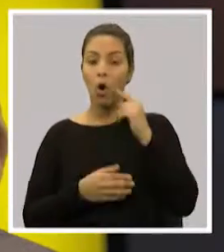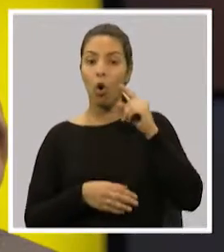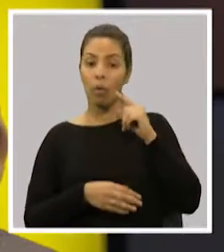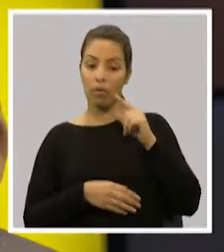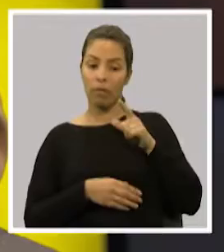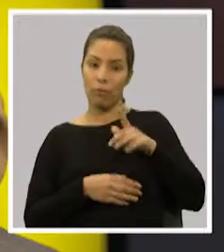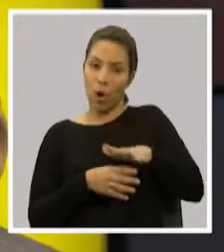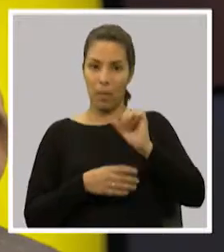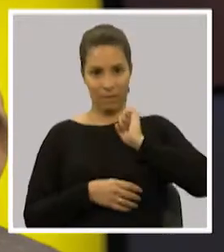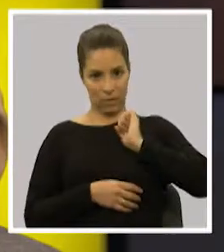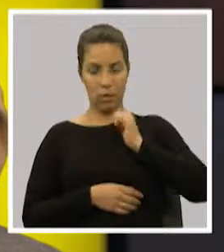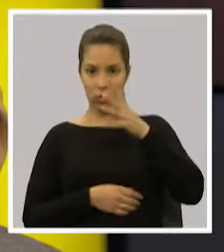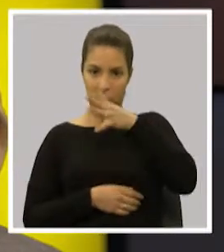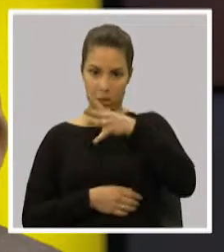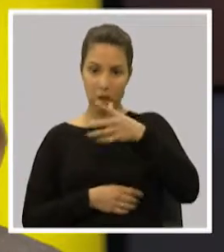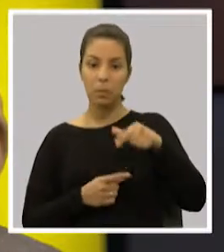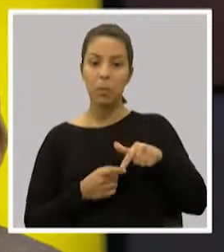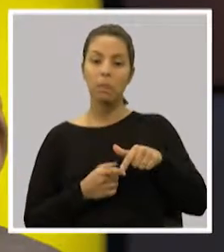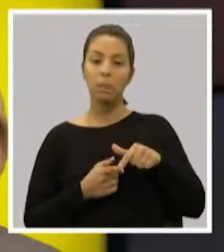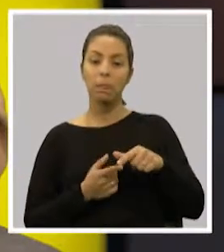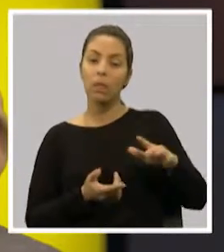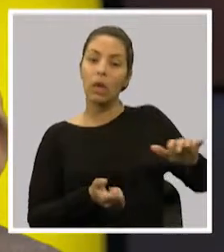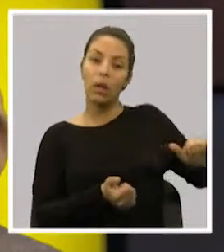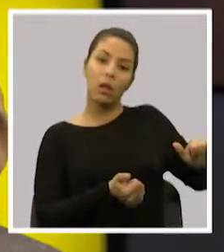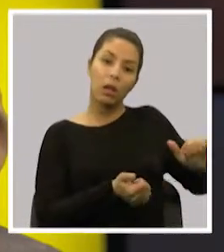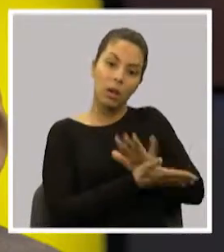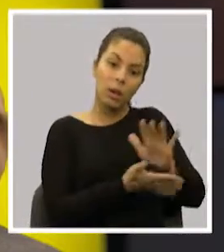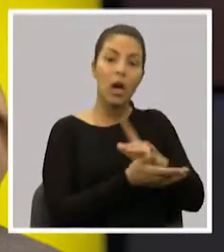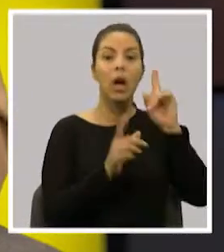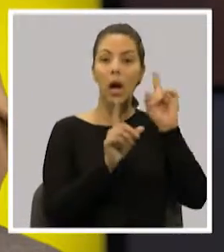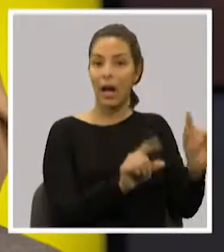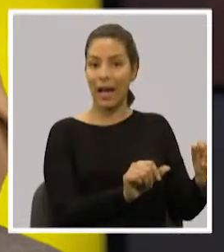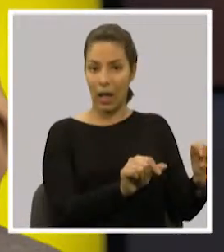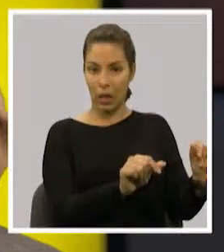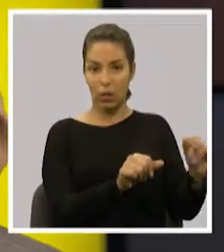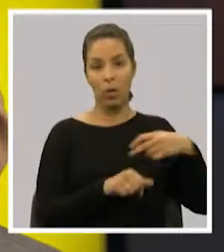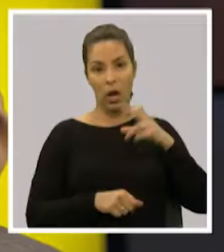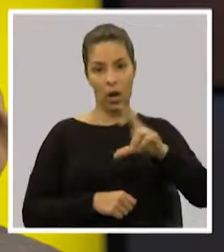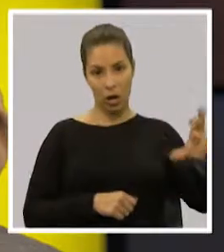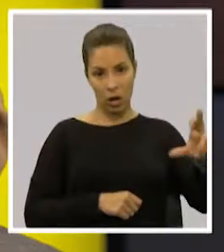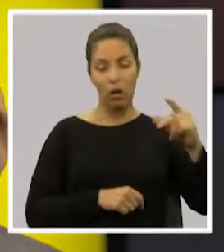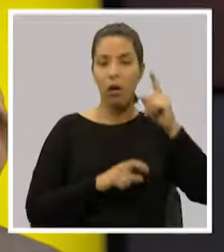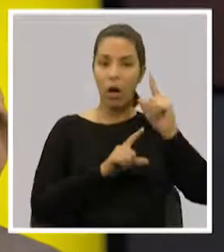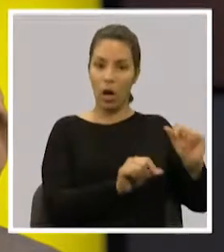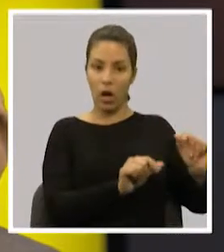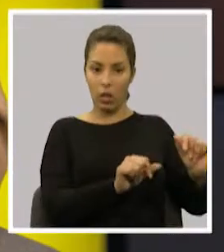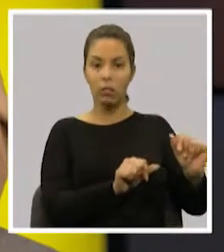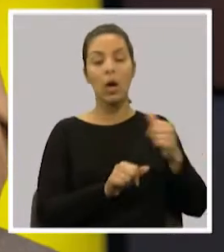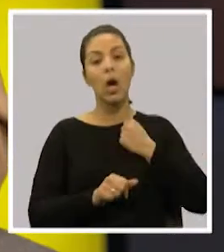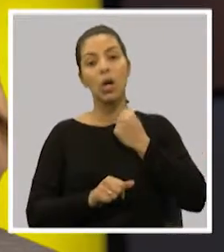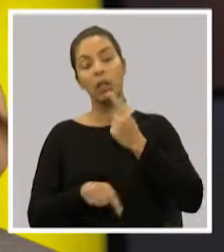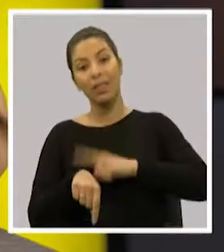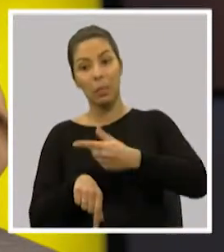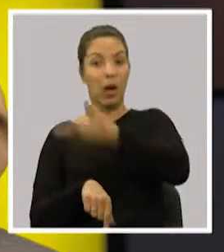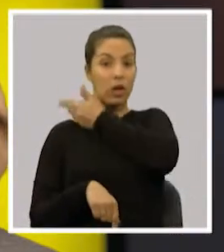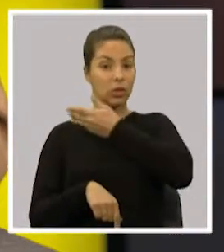meu contexto, quando eu entrei no universo do jornalismo de rádio, que é onde eu trabalho na Rádio Renascença, na altura o